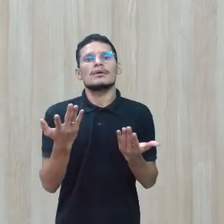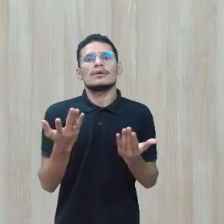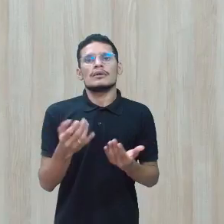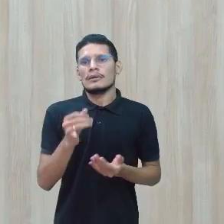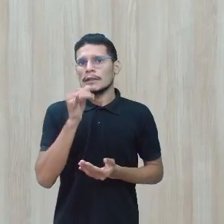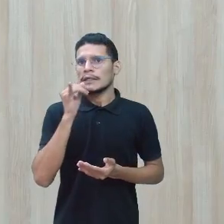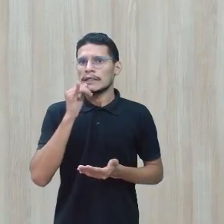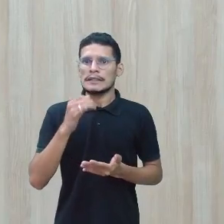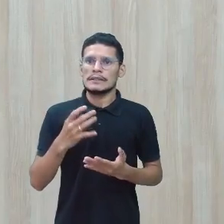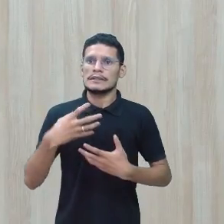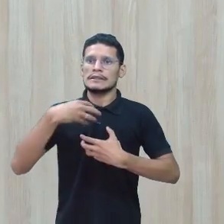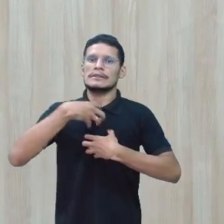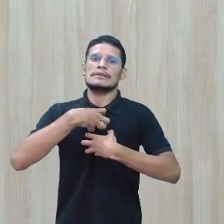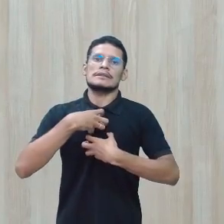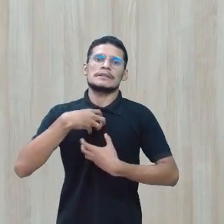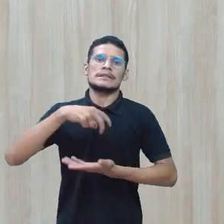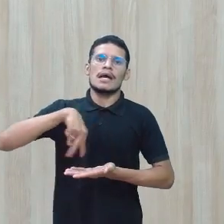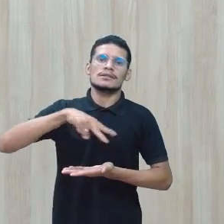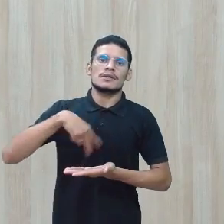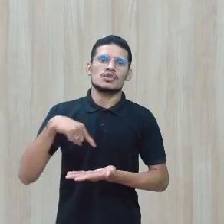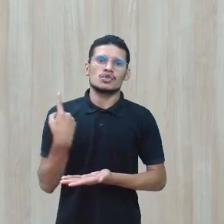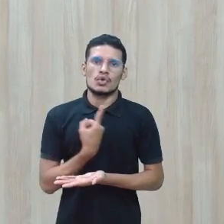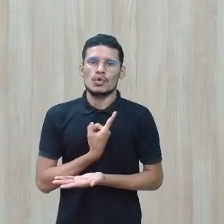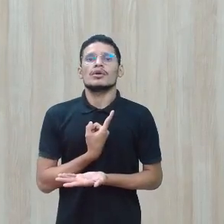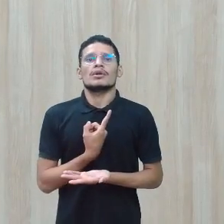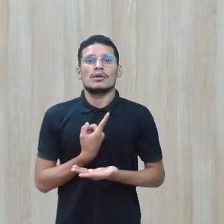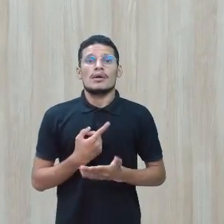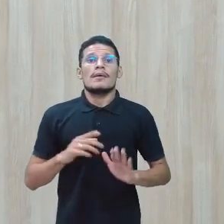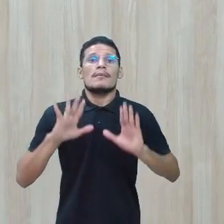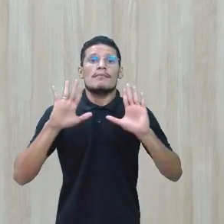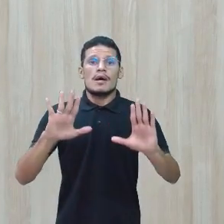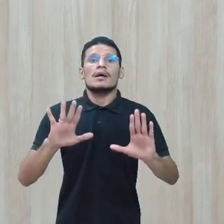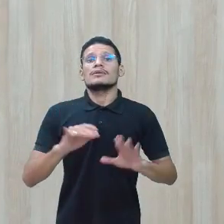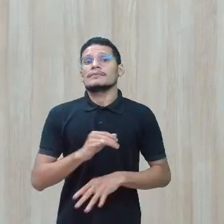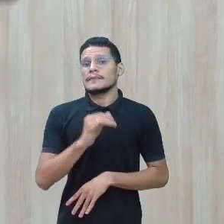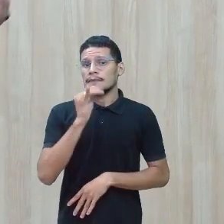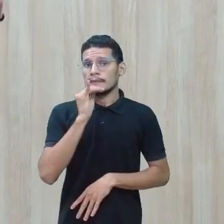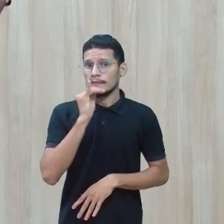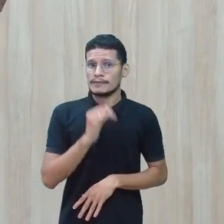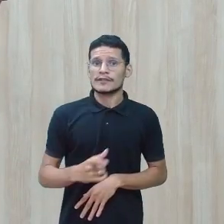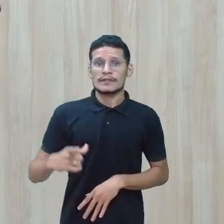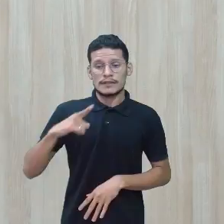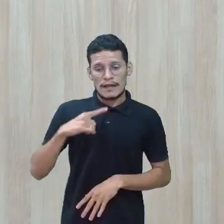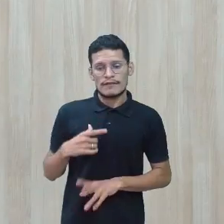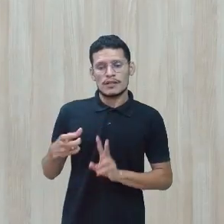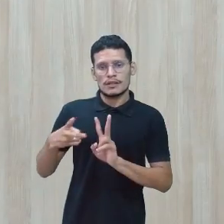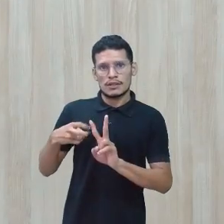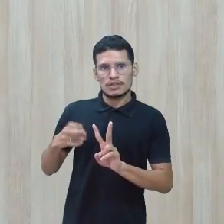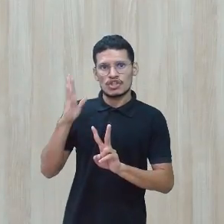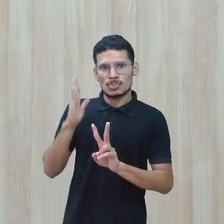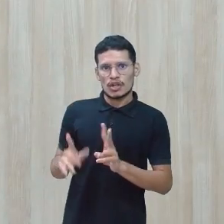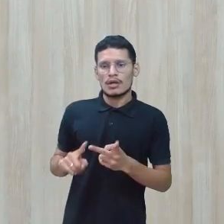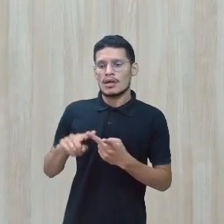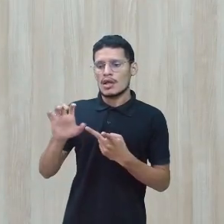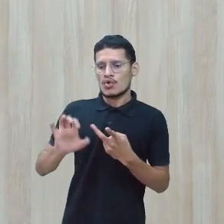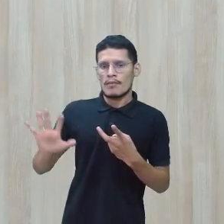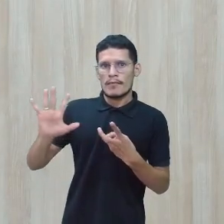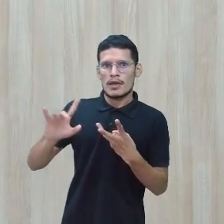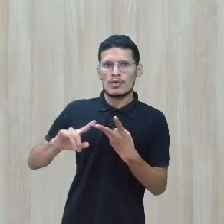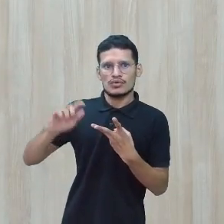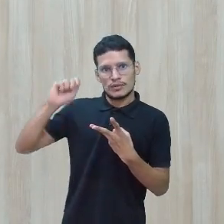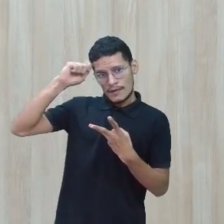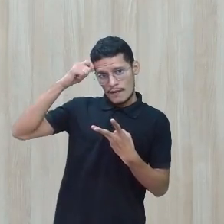essa alma dançante da gente, né? Mas aí é bom entender, já que vem com os indígenas, os europeus e